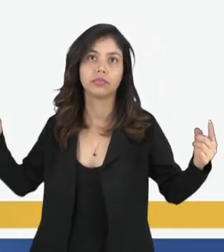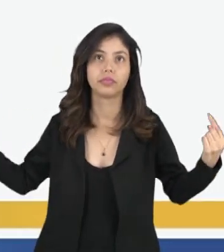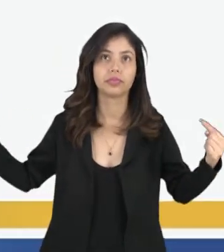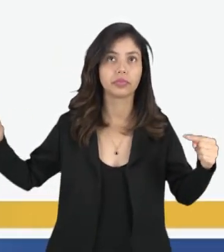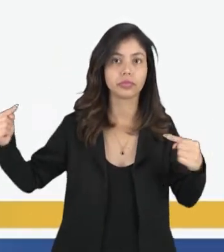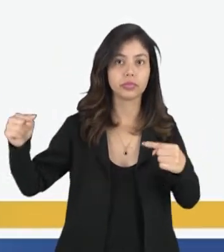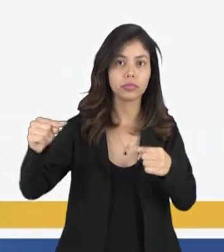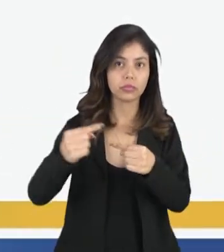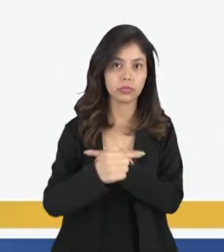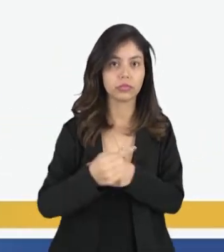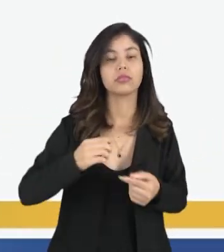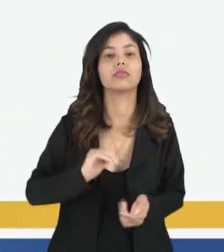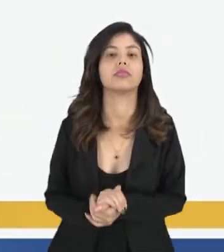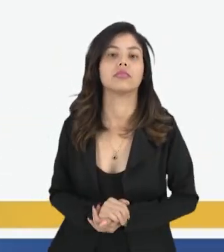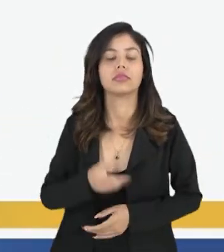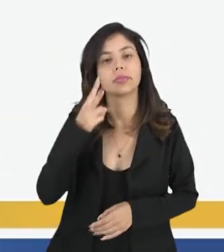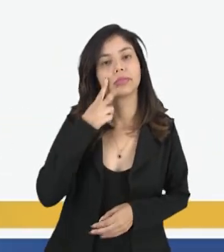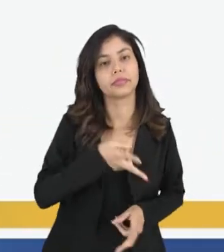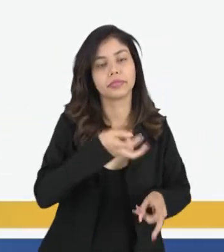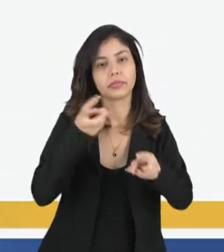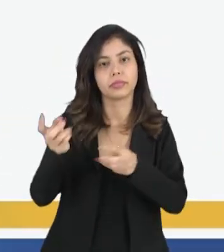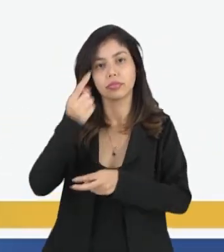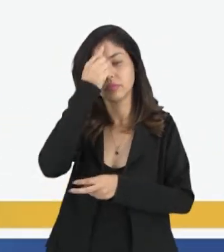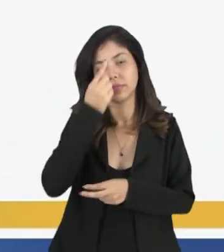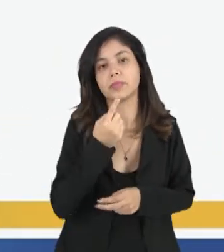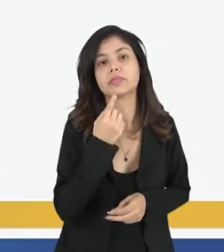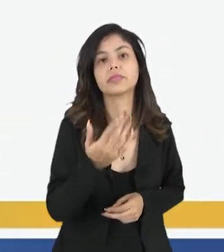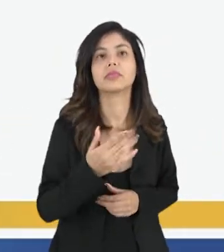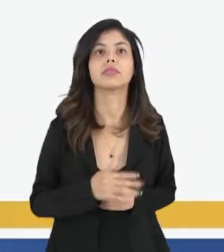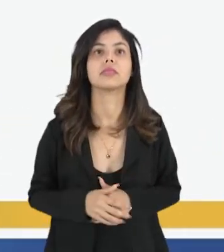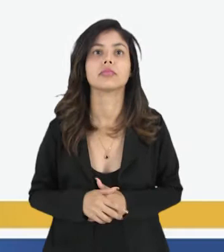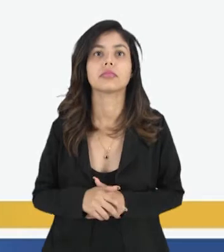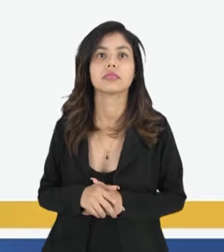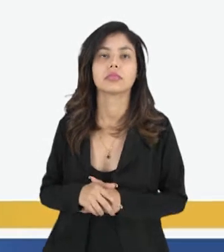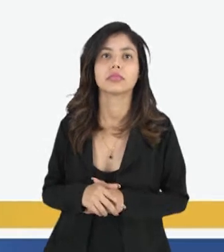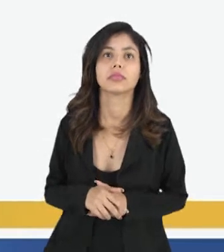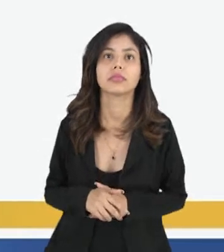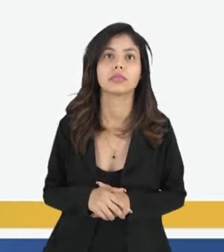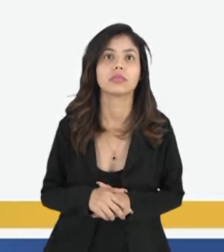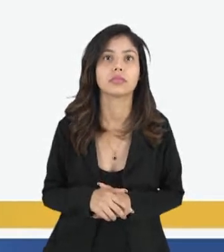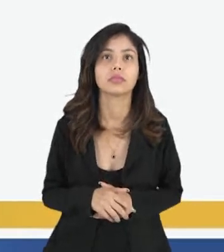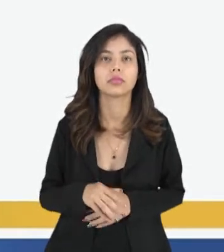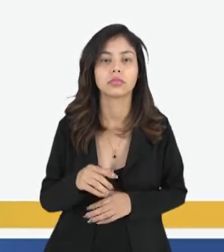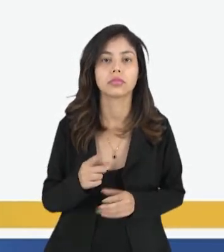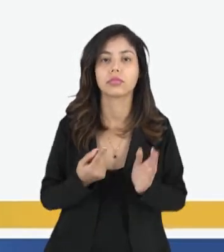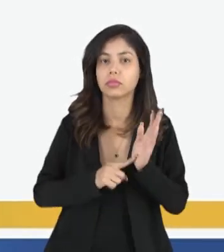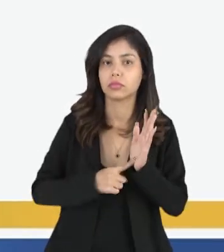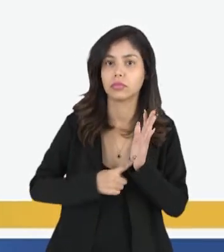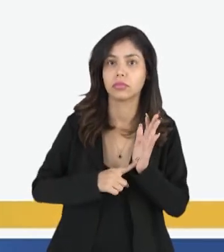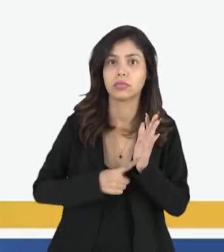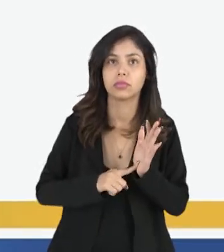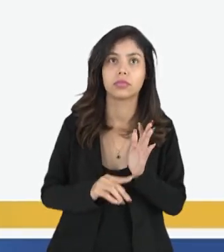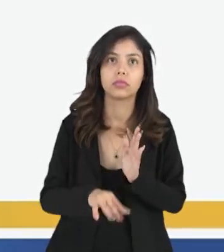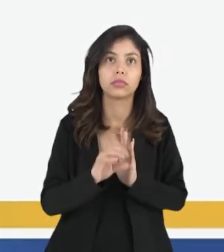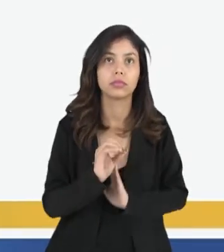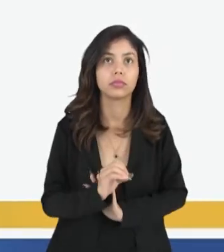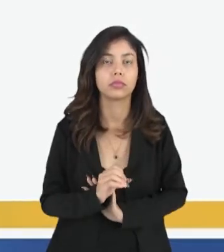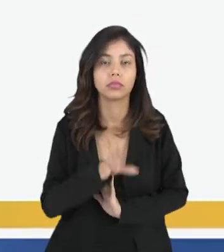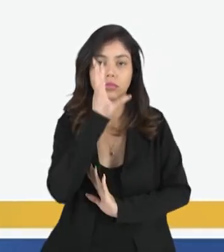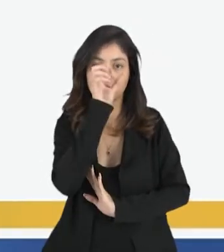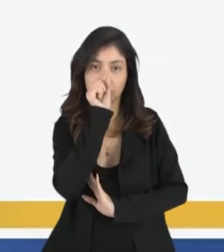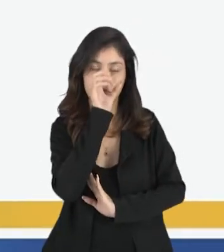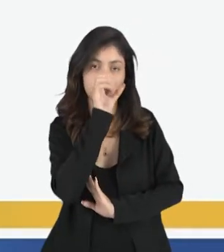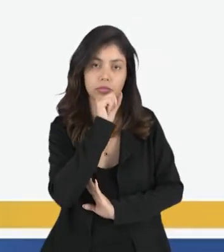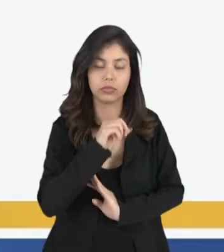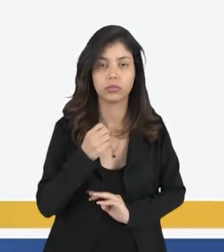como vocês podem imaginar nessa situação. Isso tomando o ponto de referência o carro laranja,